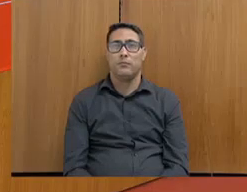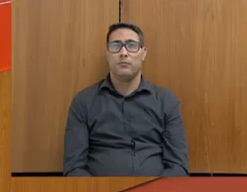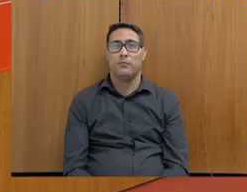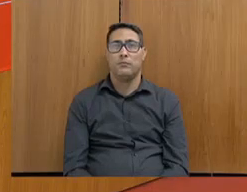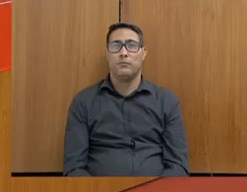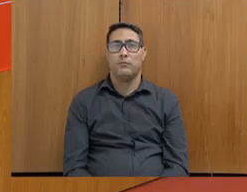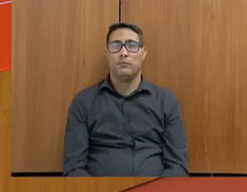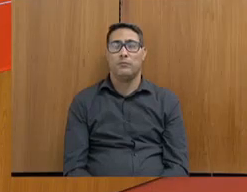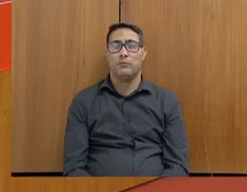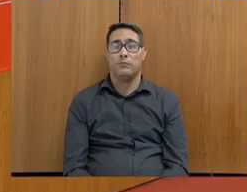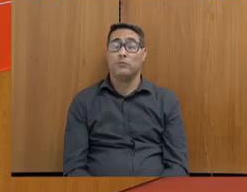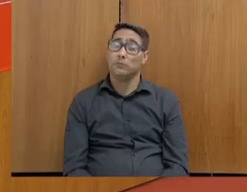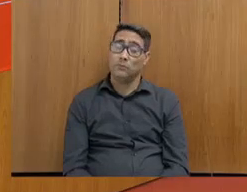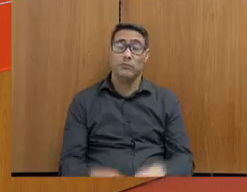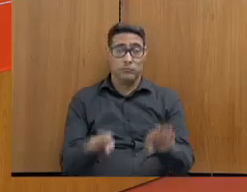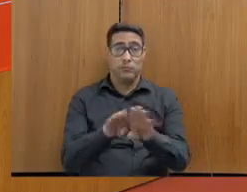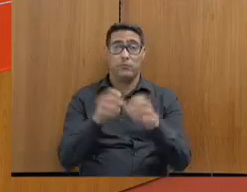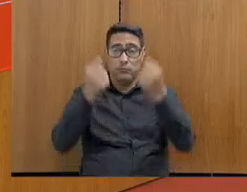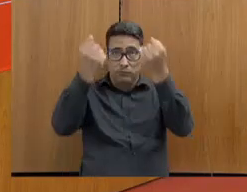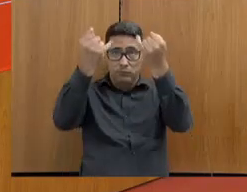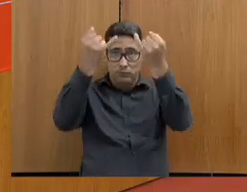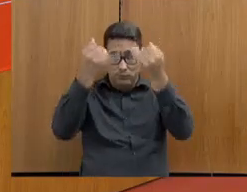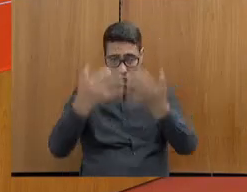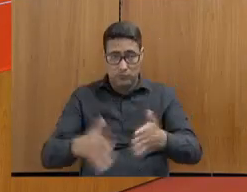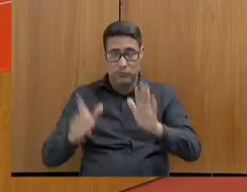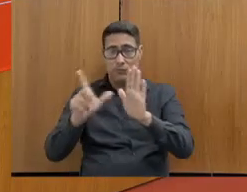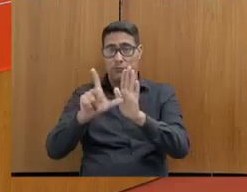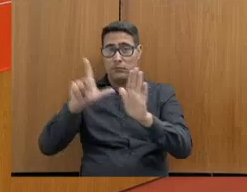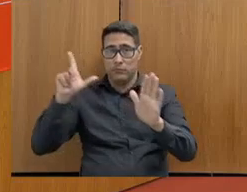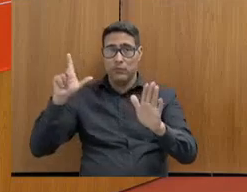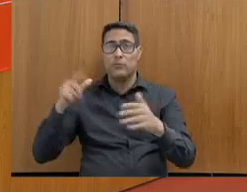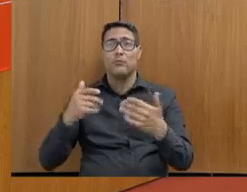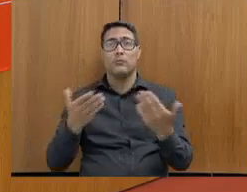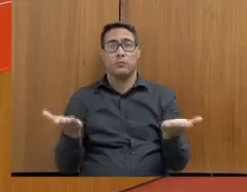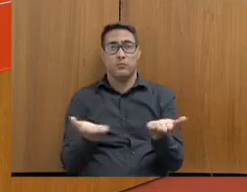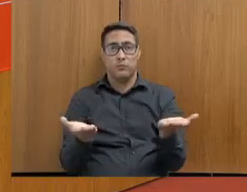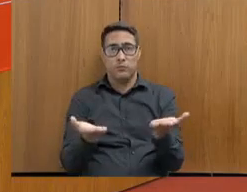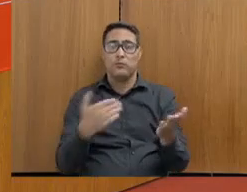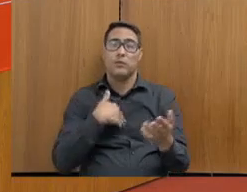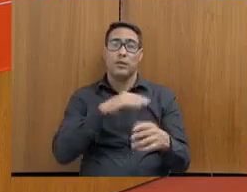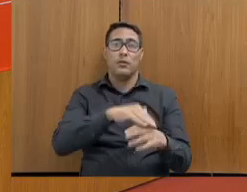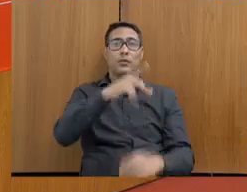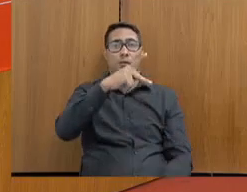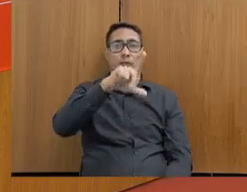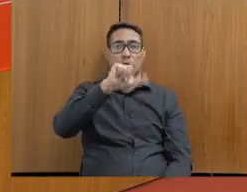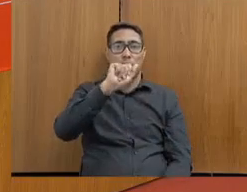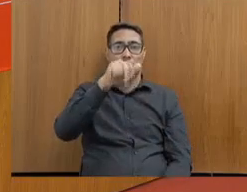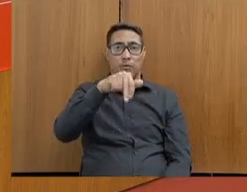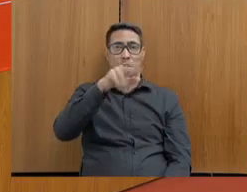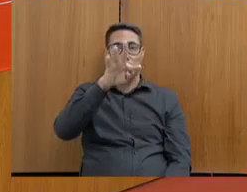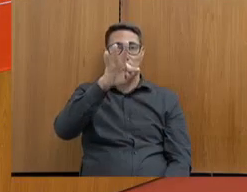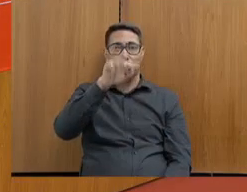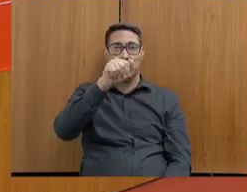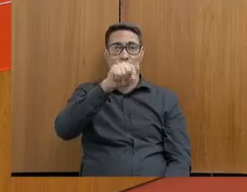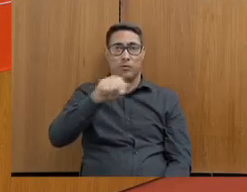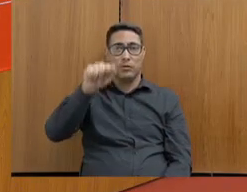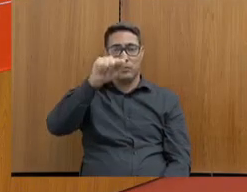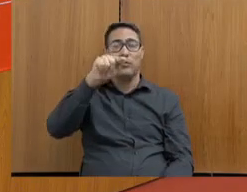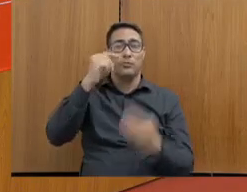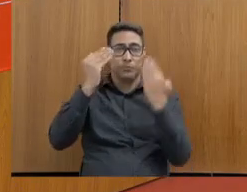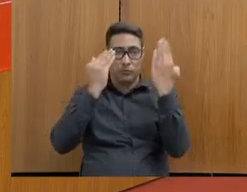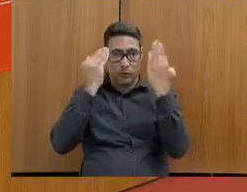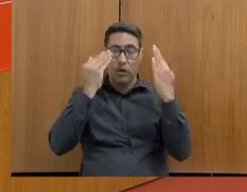que como eu destaquei no início da minha fala né Nós temos o plantão psicológico e que é esse dispositivo de disputa